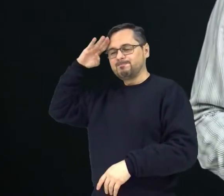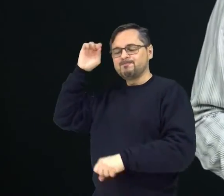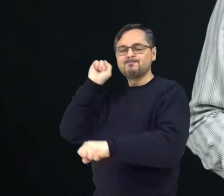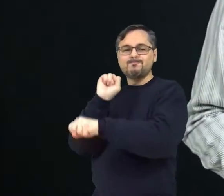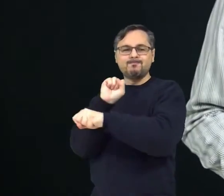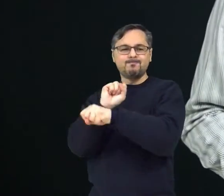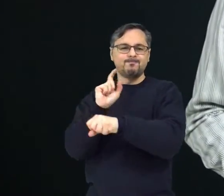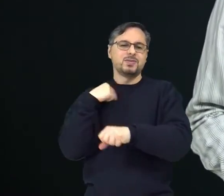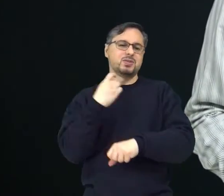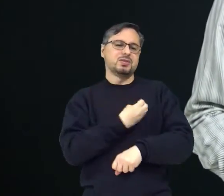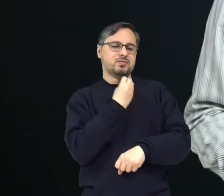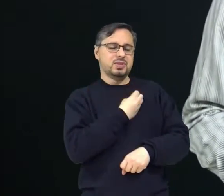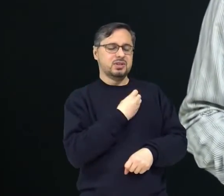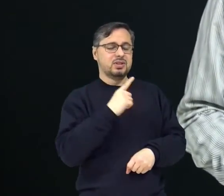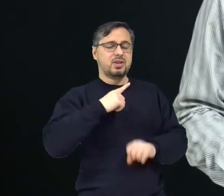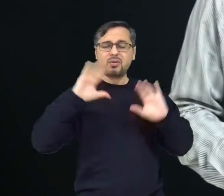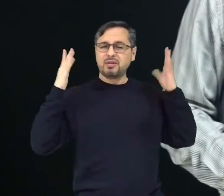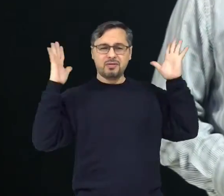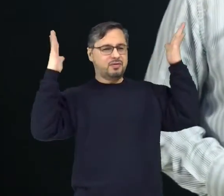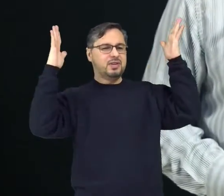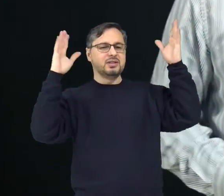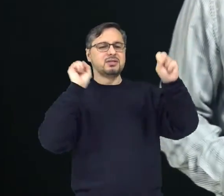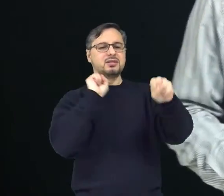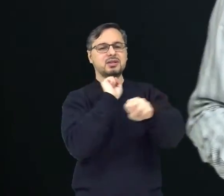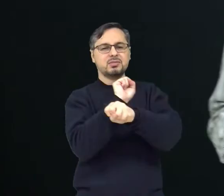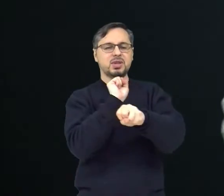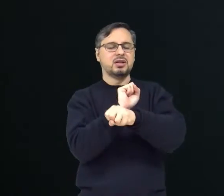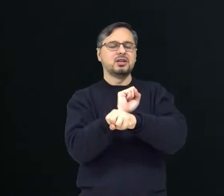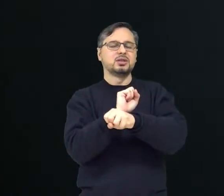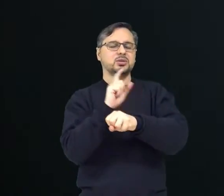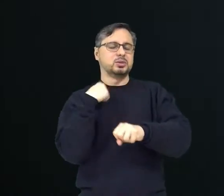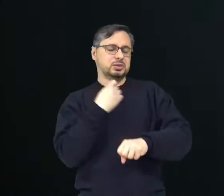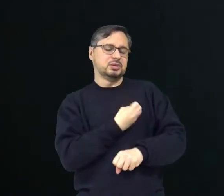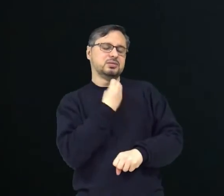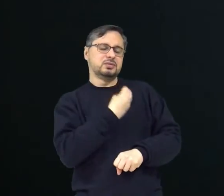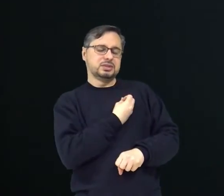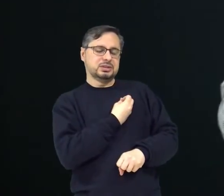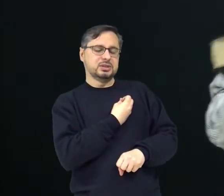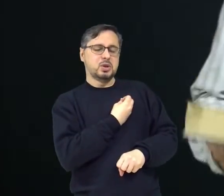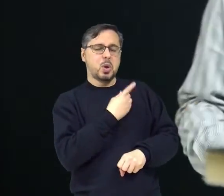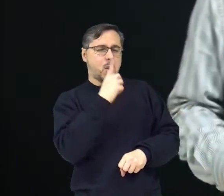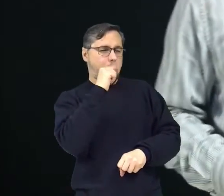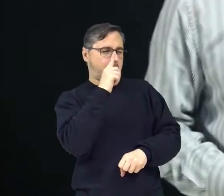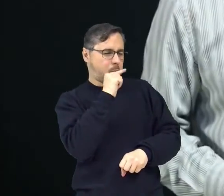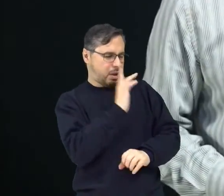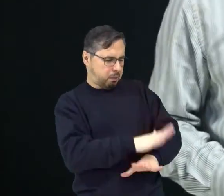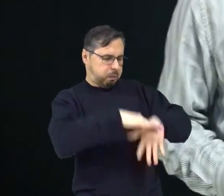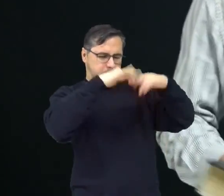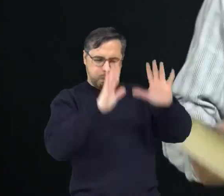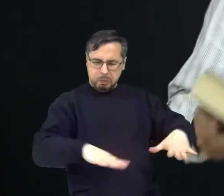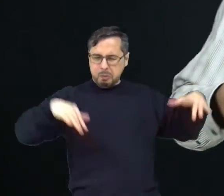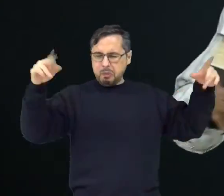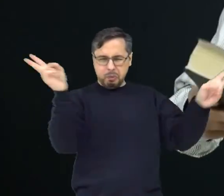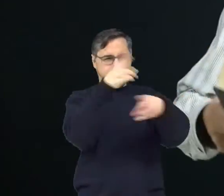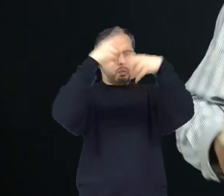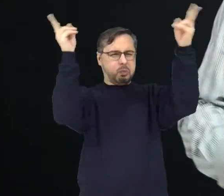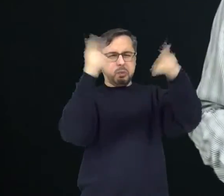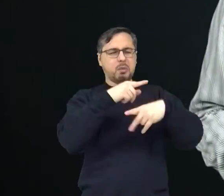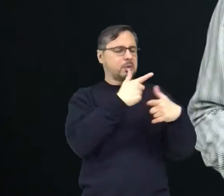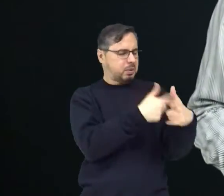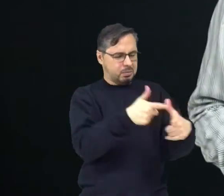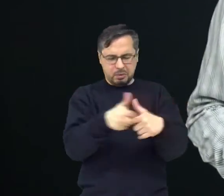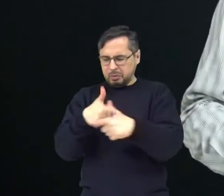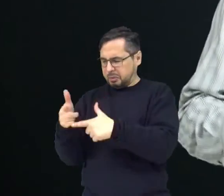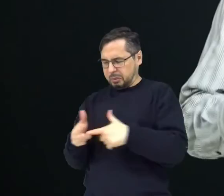nos esperando. O mar pode estar avolumado, altas ondas, balançando a nossa